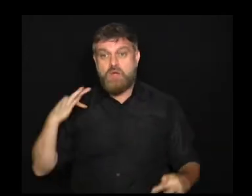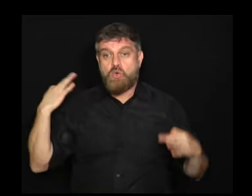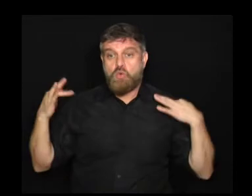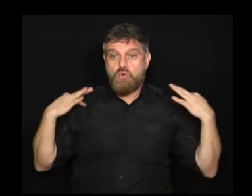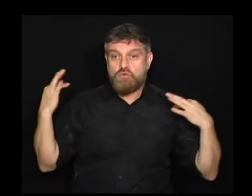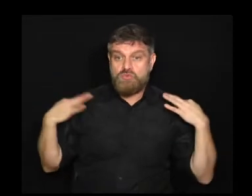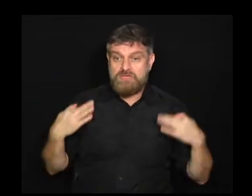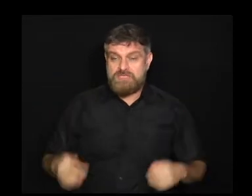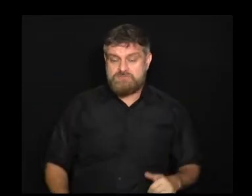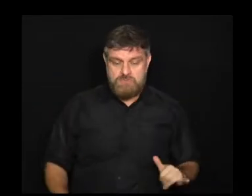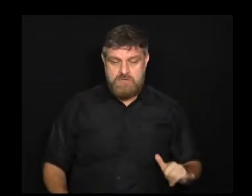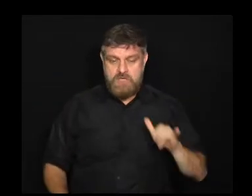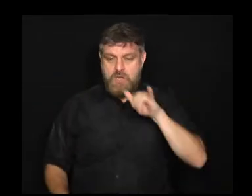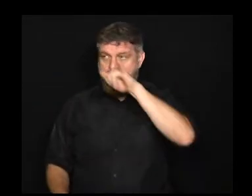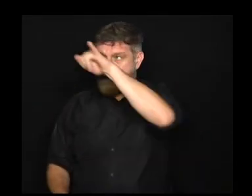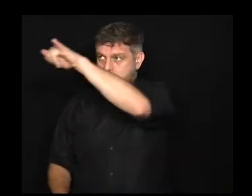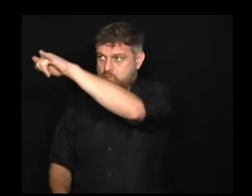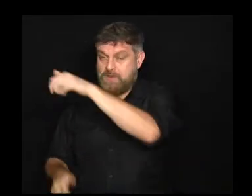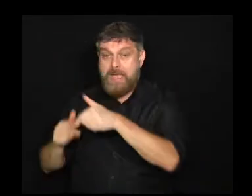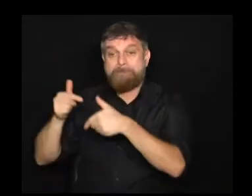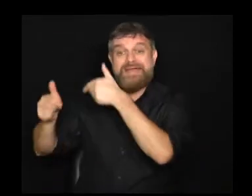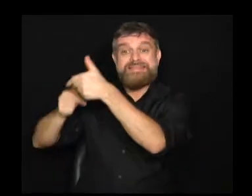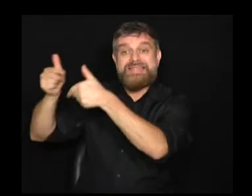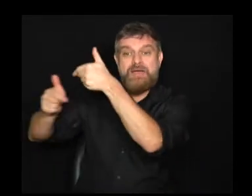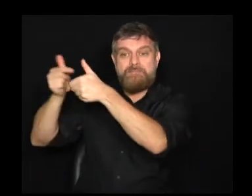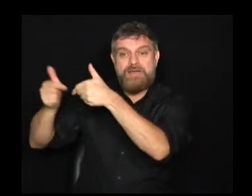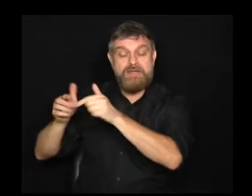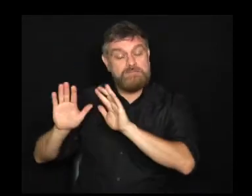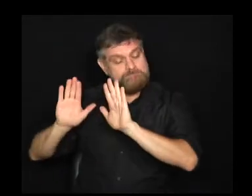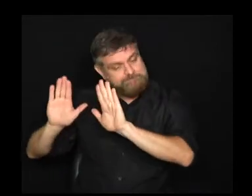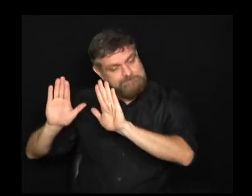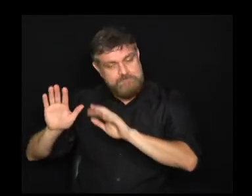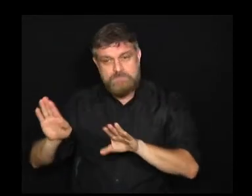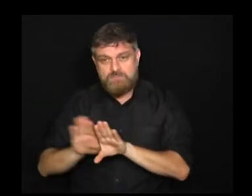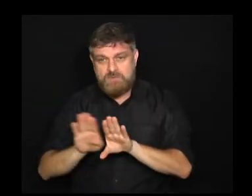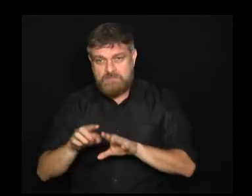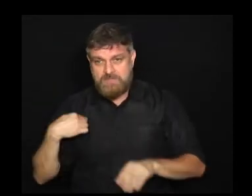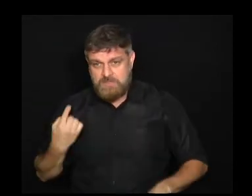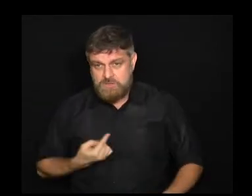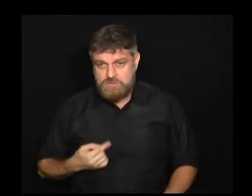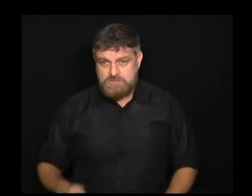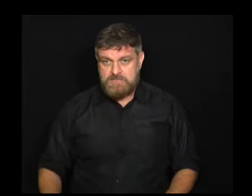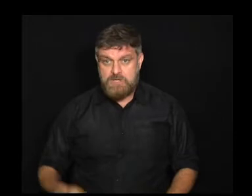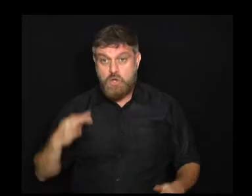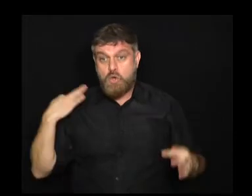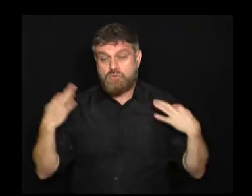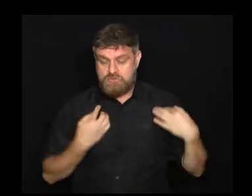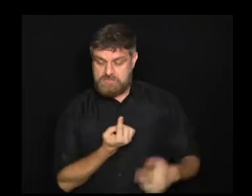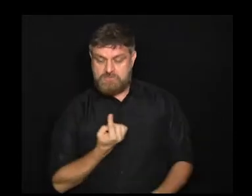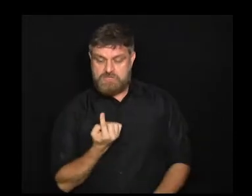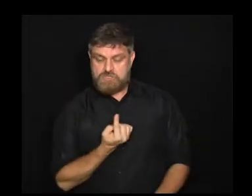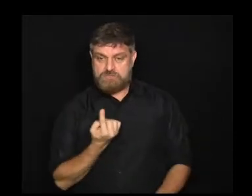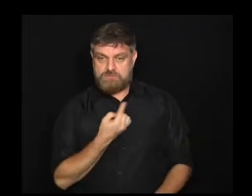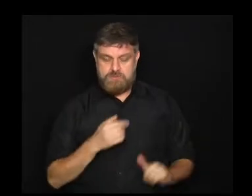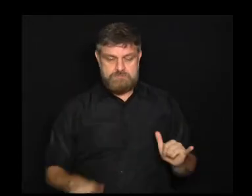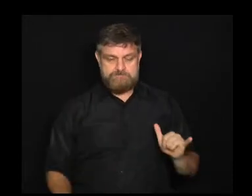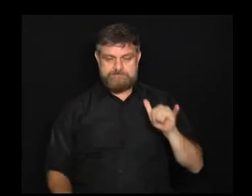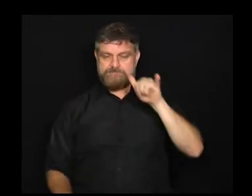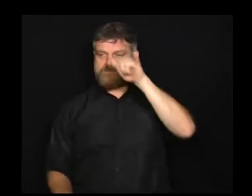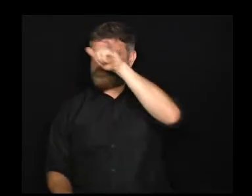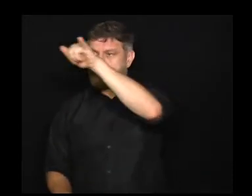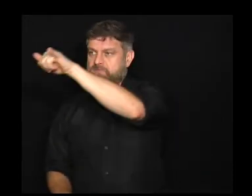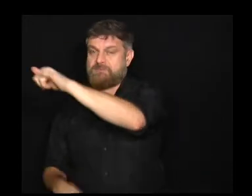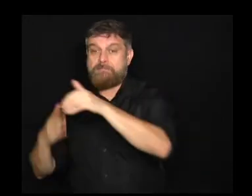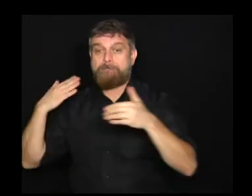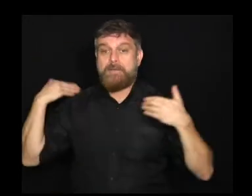vai a trabalho, eu acho que é menos complicado. Agora a gente vai ficar com o turismo individual, que aí é muito mais difícil a gente